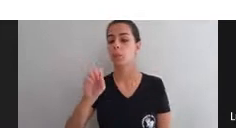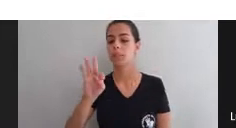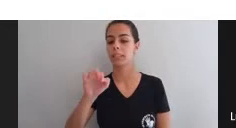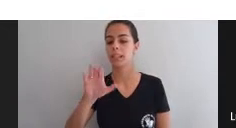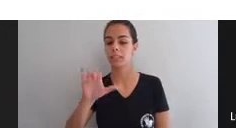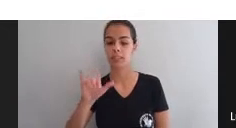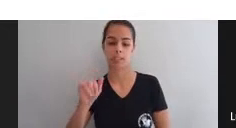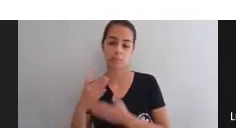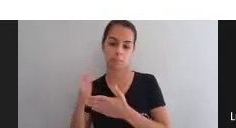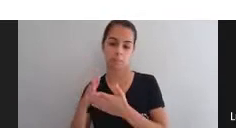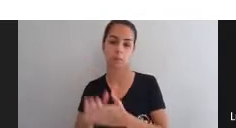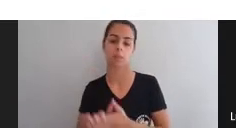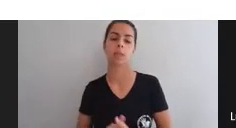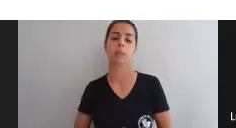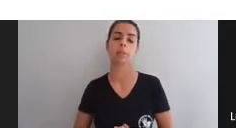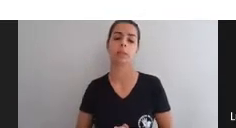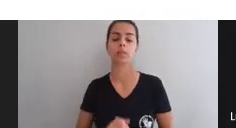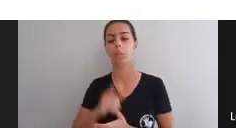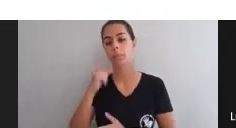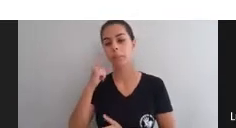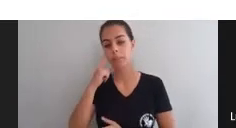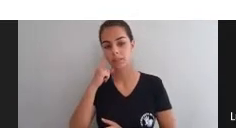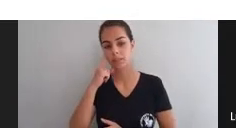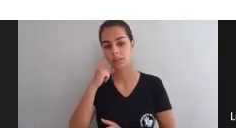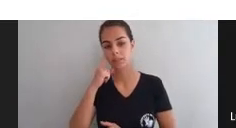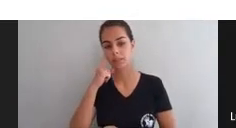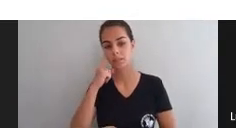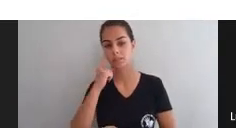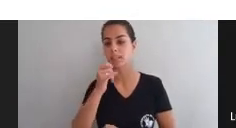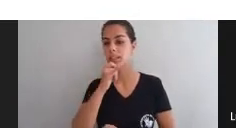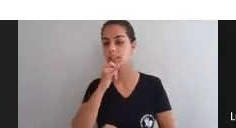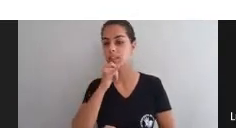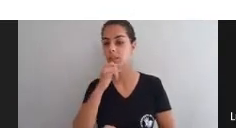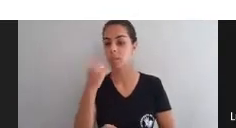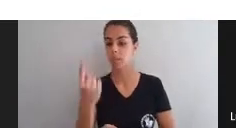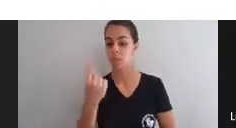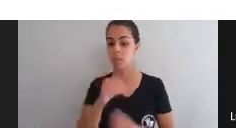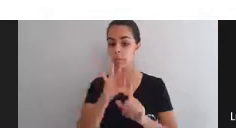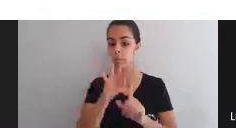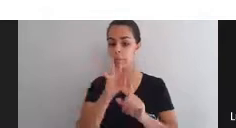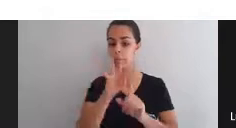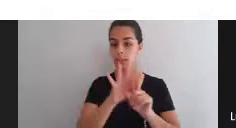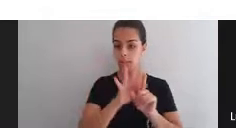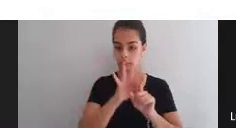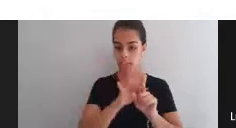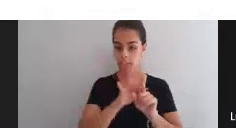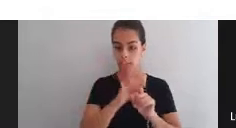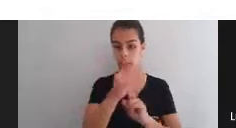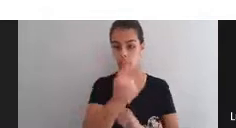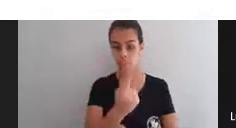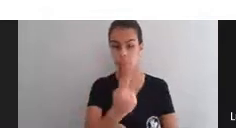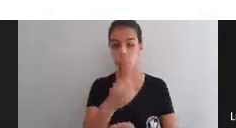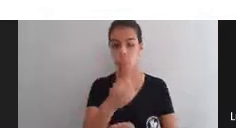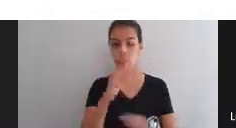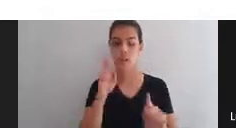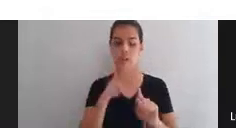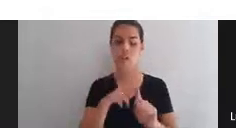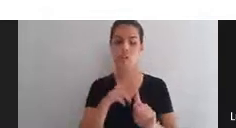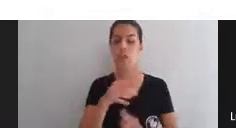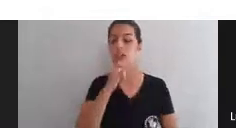se a gente definir uma temperatura, né, temperatura de referência, que é